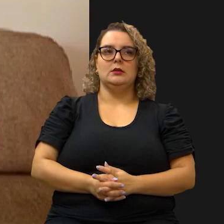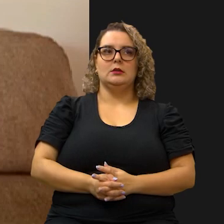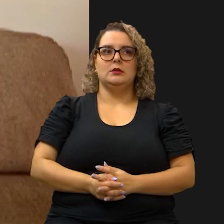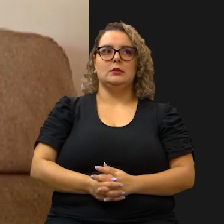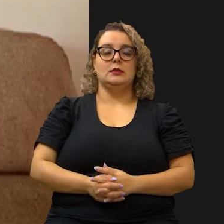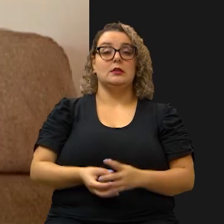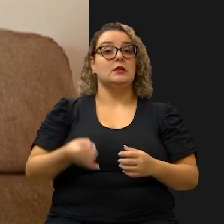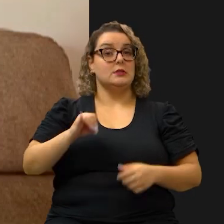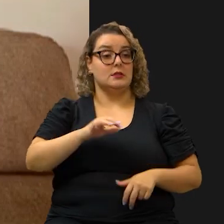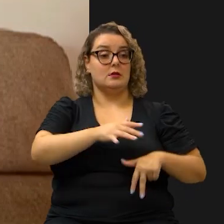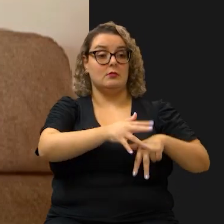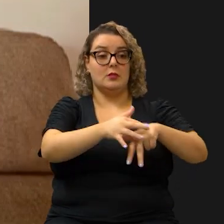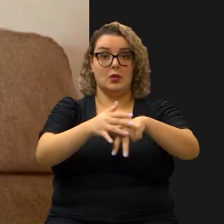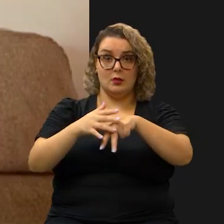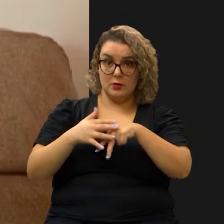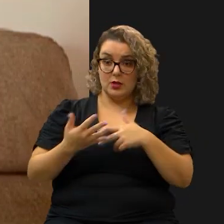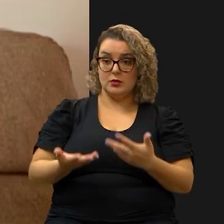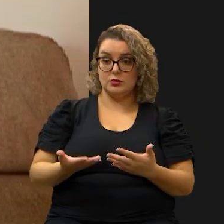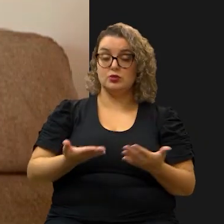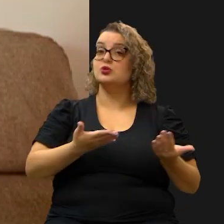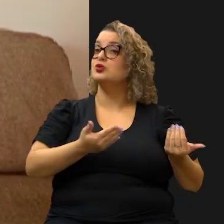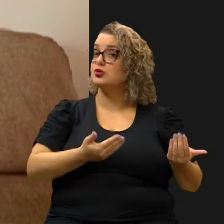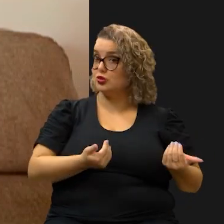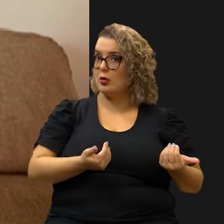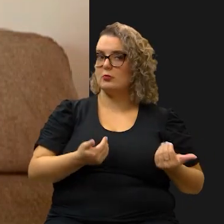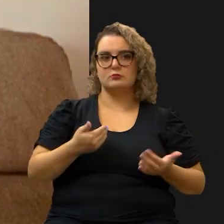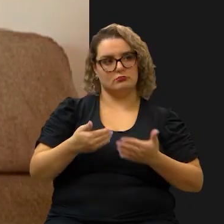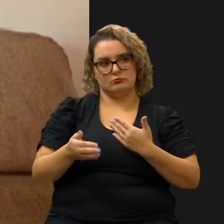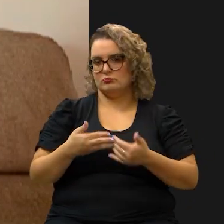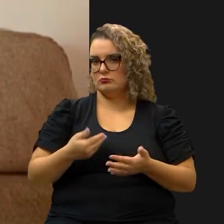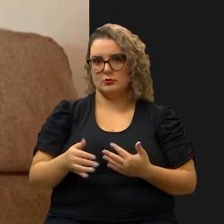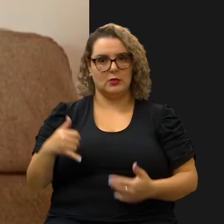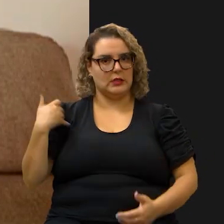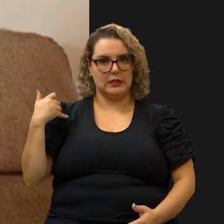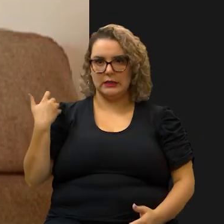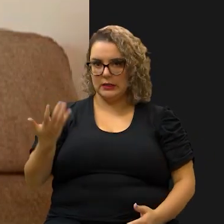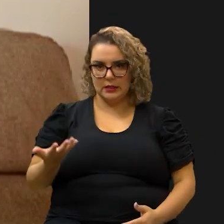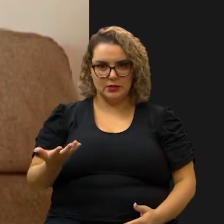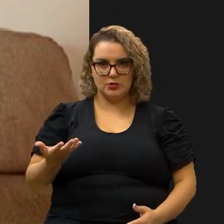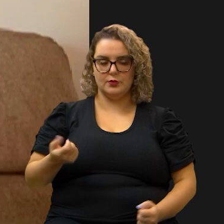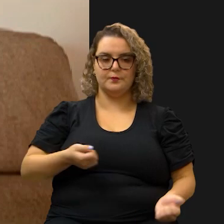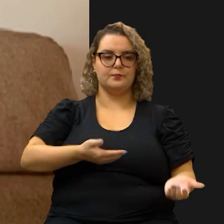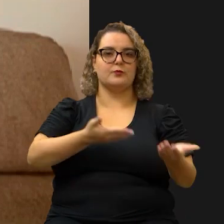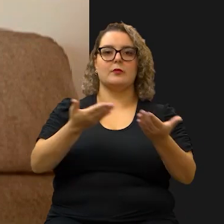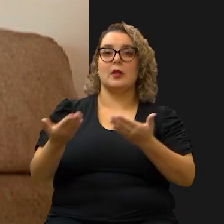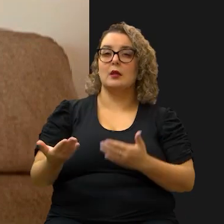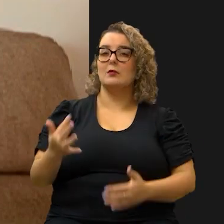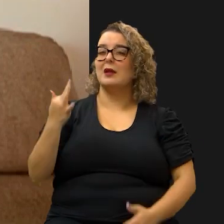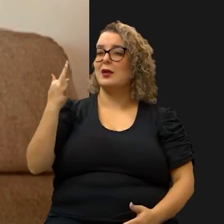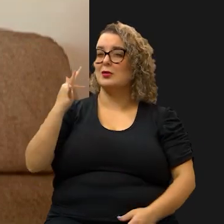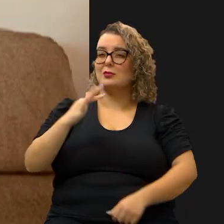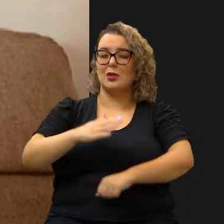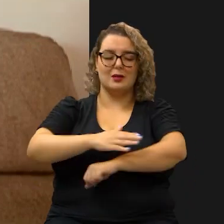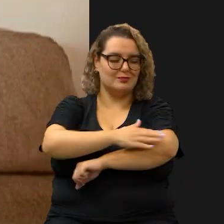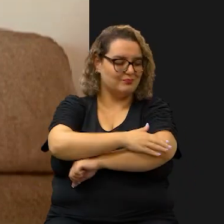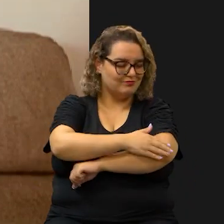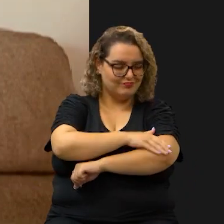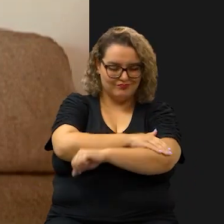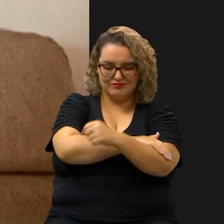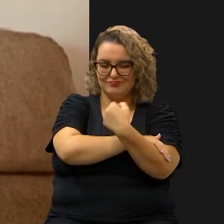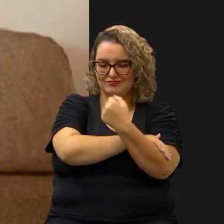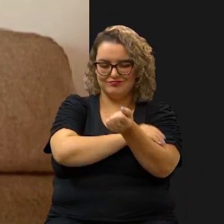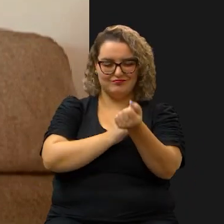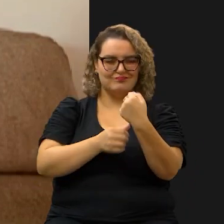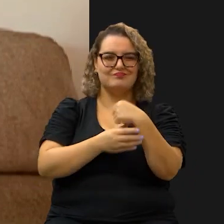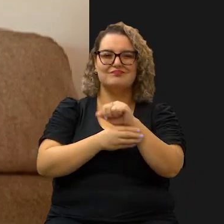Então, se os pacientes jovens, independentemente da idade, apresentarem dores